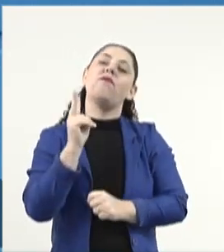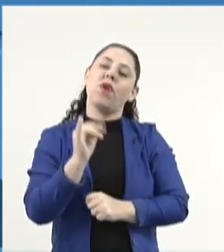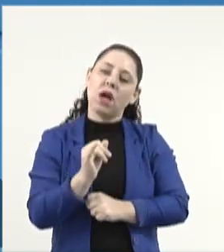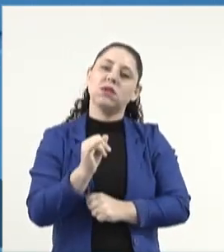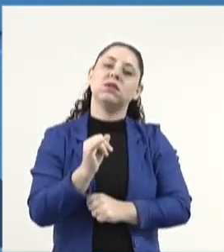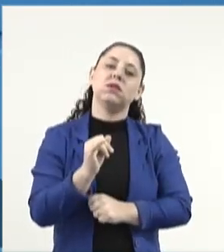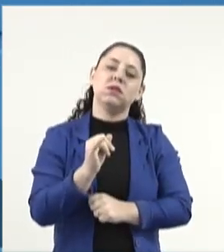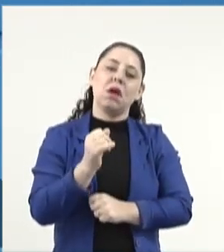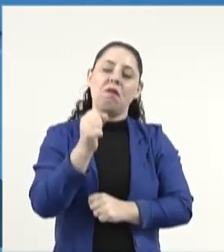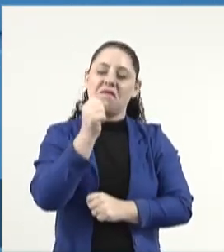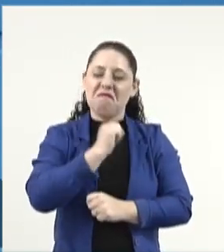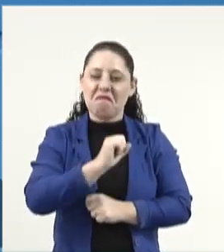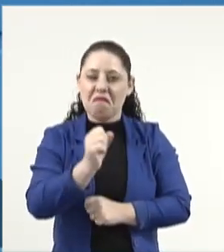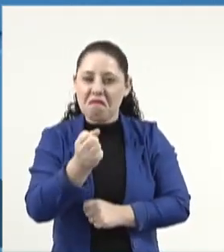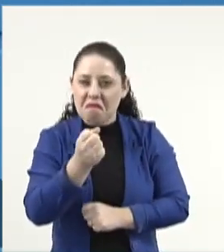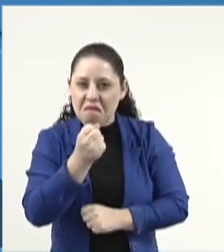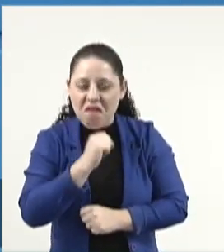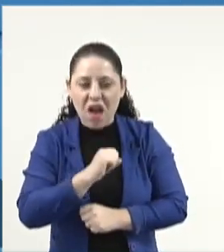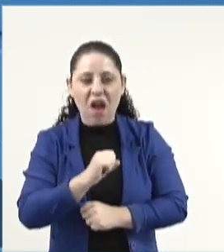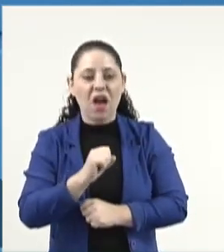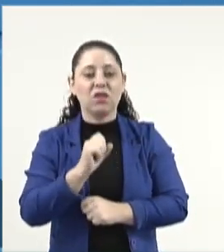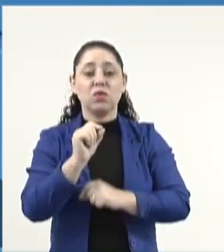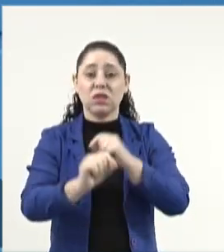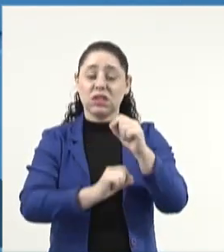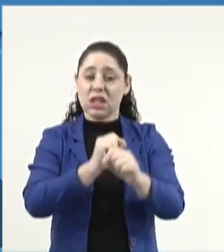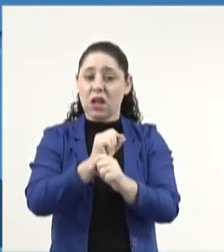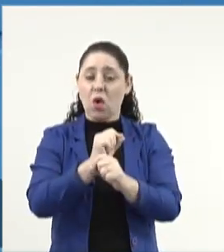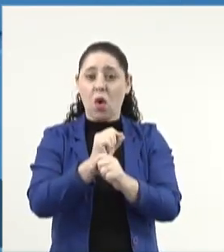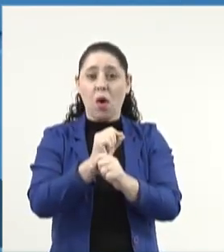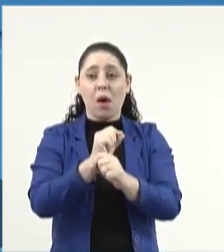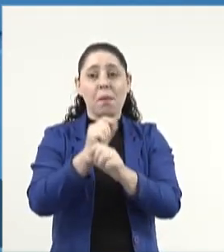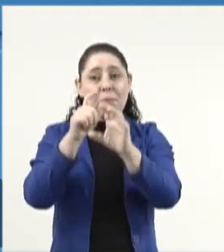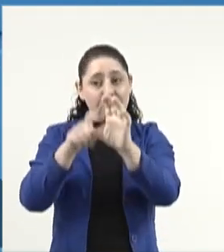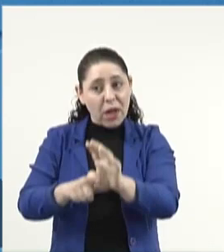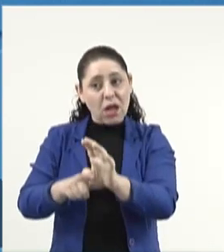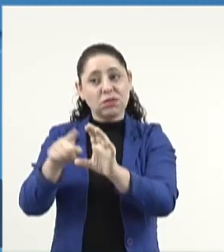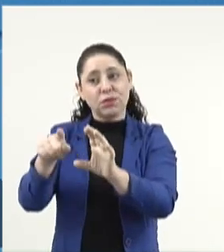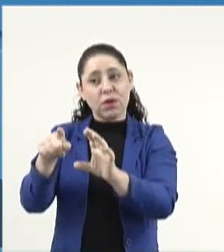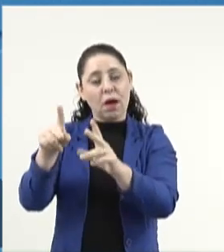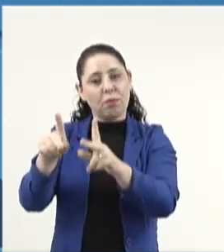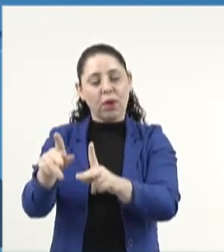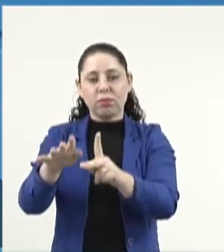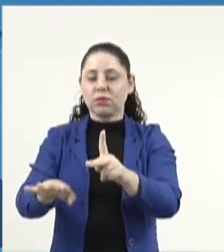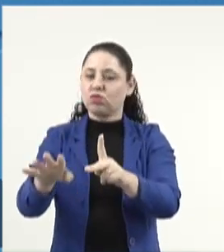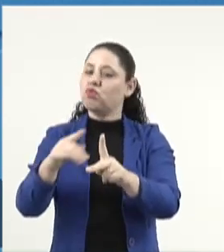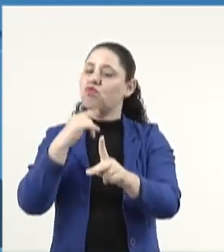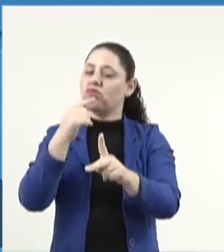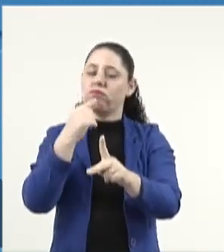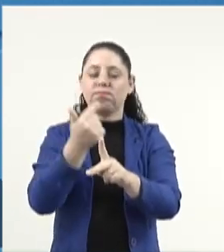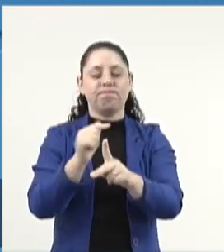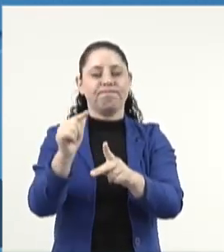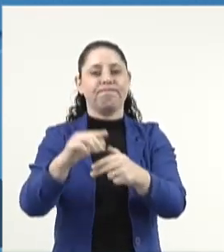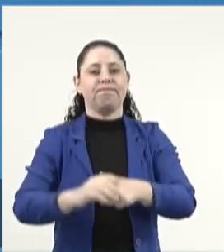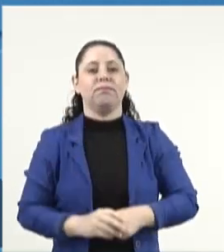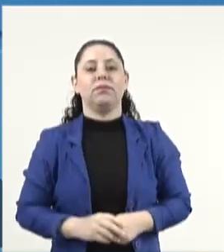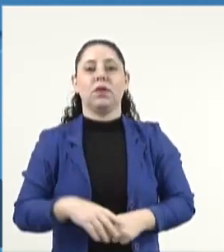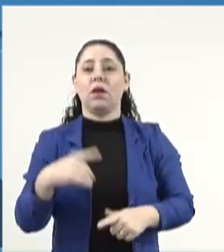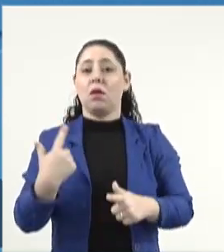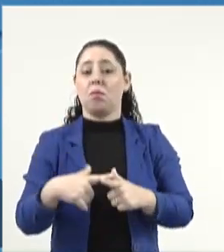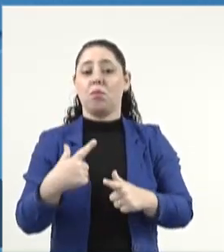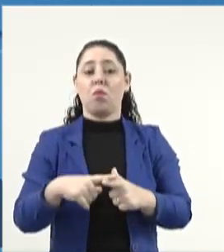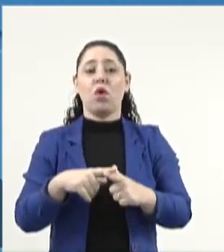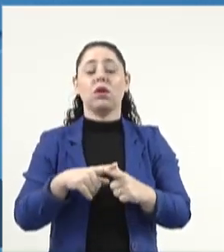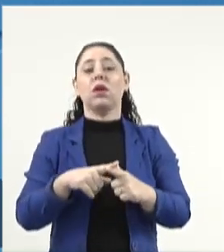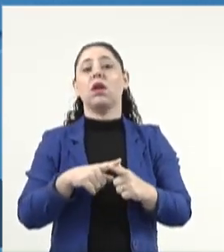são antigos, inapropriados e que estão lesando a população, não há dúvida. Então, por que toco